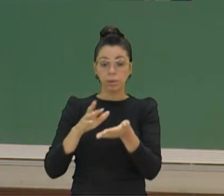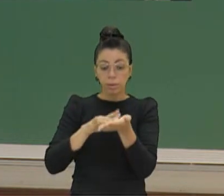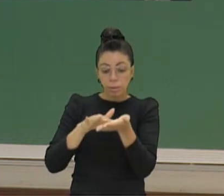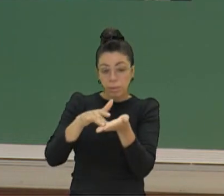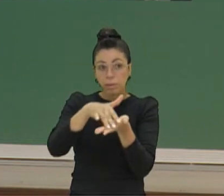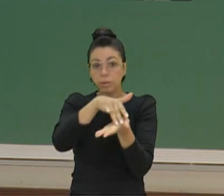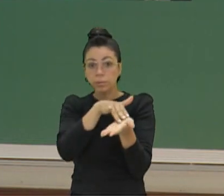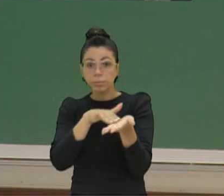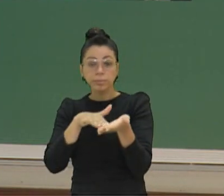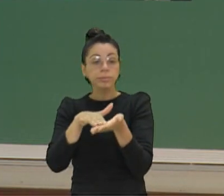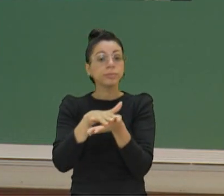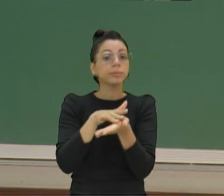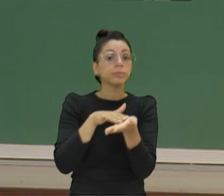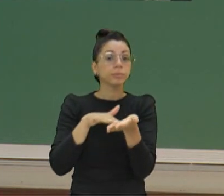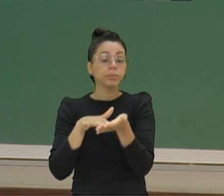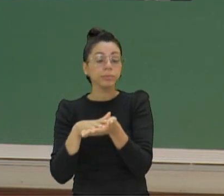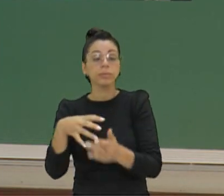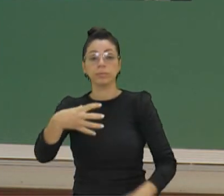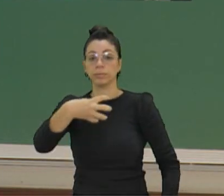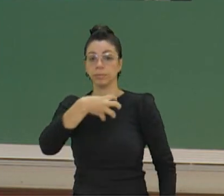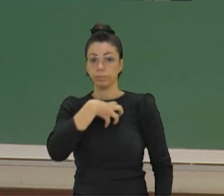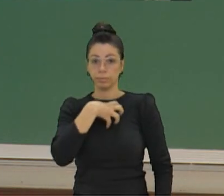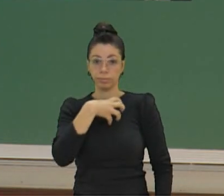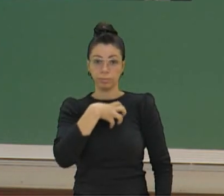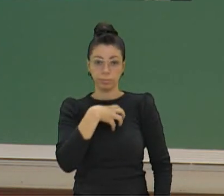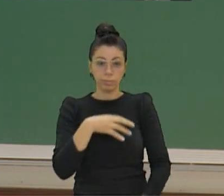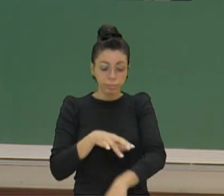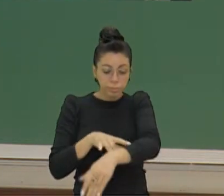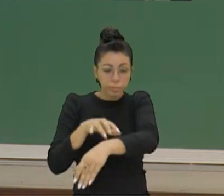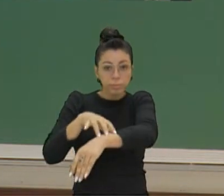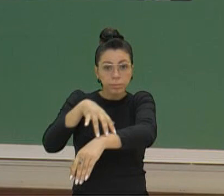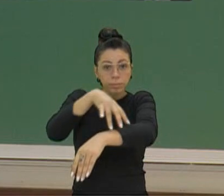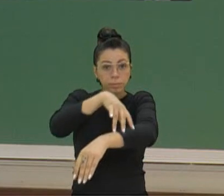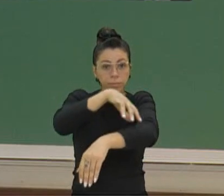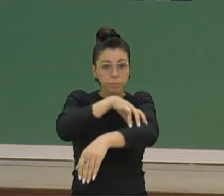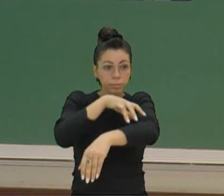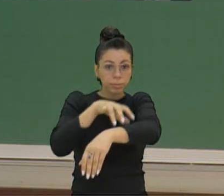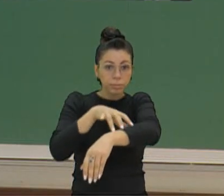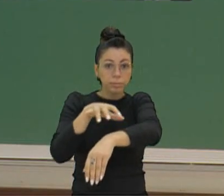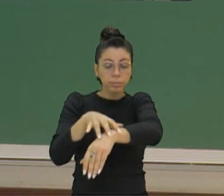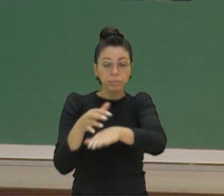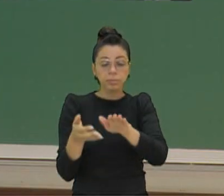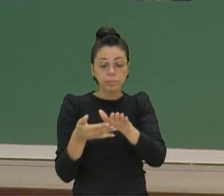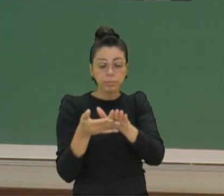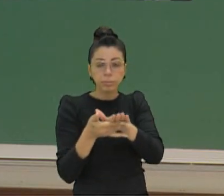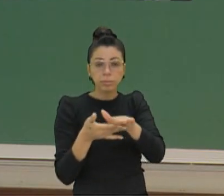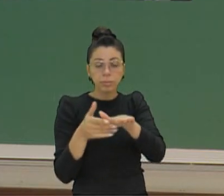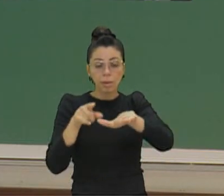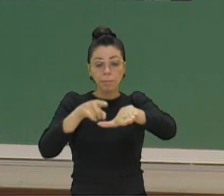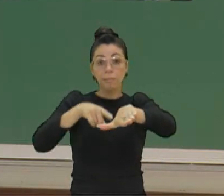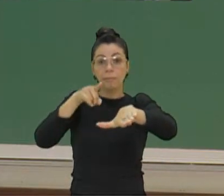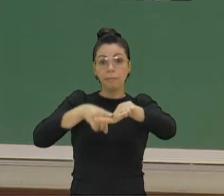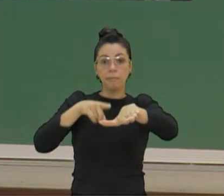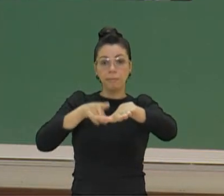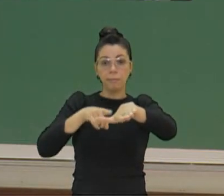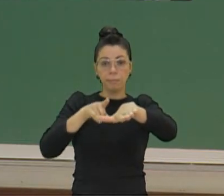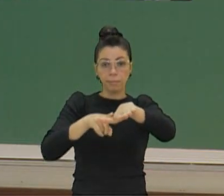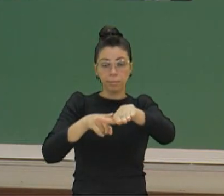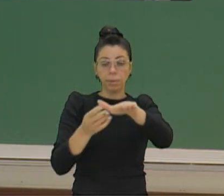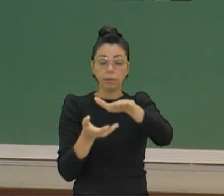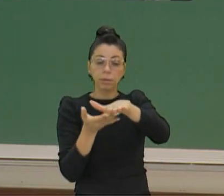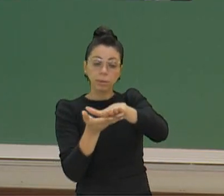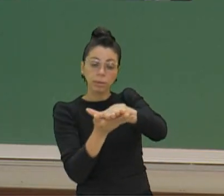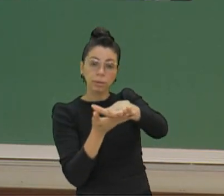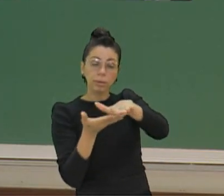estamos trabalhando o quê? Com a sensação do toque. Vai ser pelo pé. Sabendo, mas usa sapato, usa